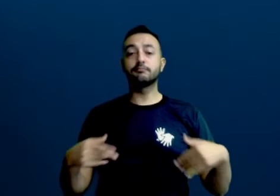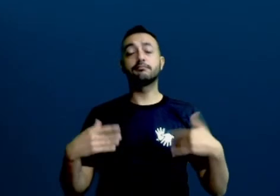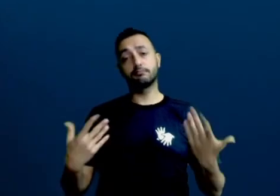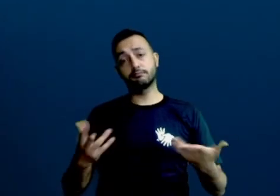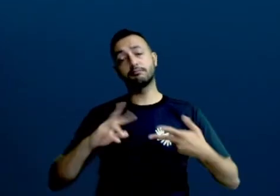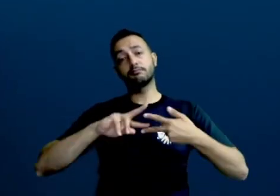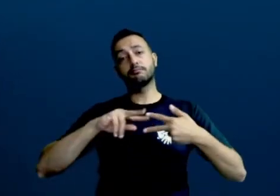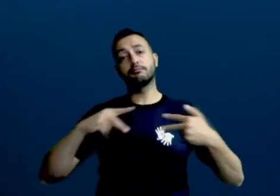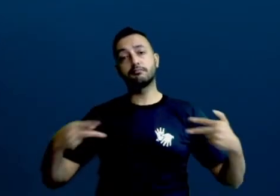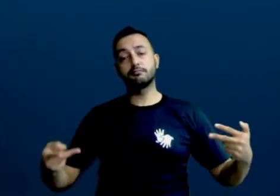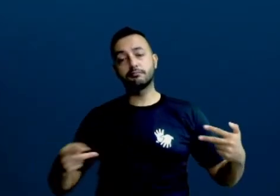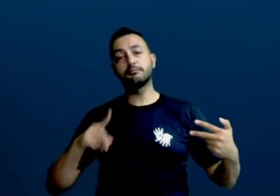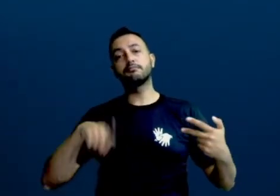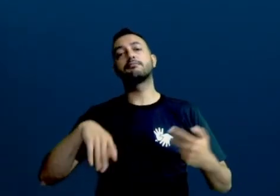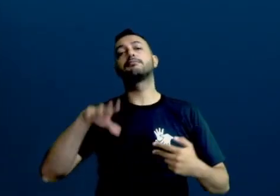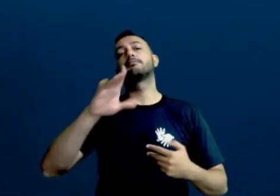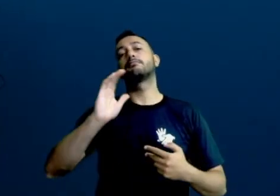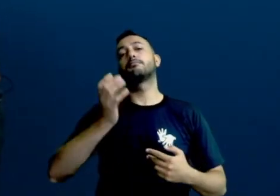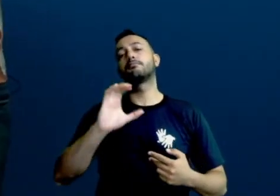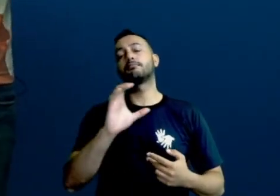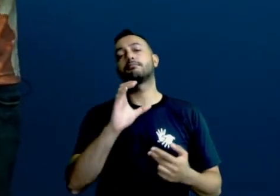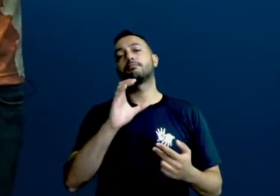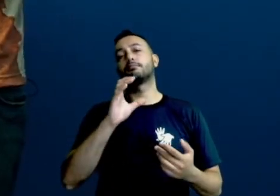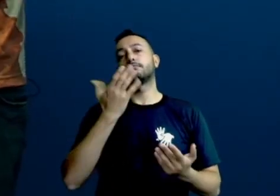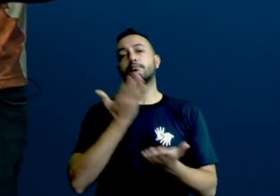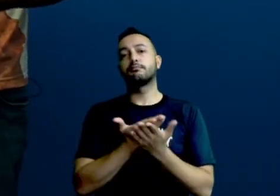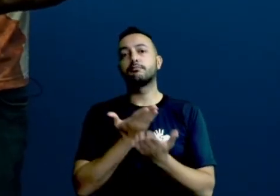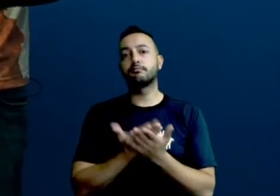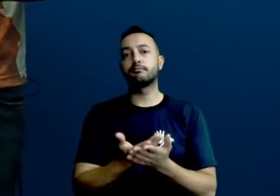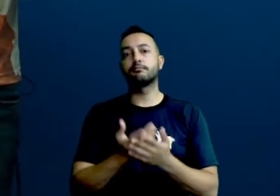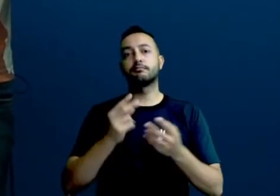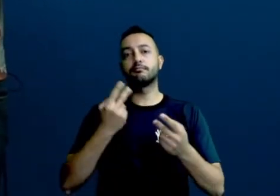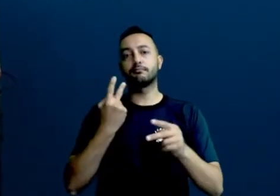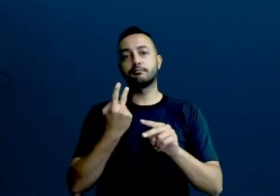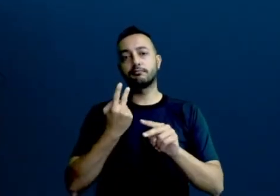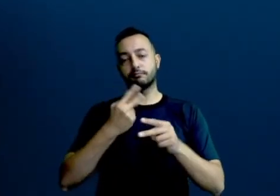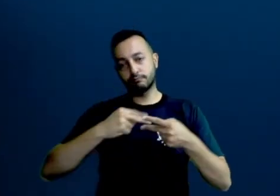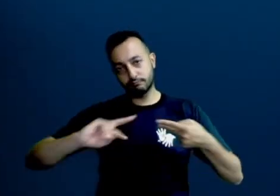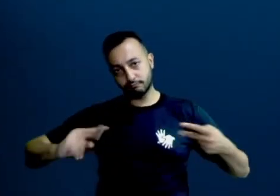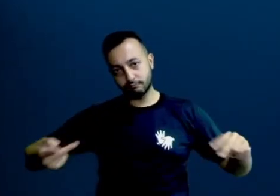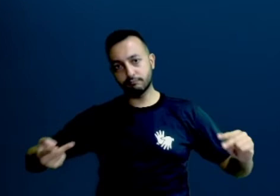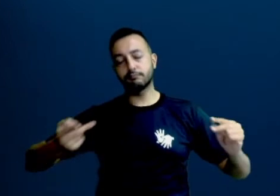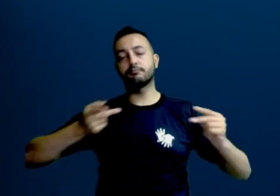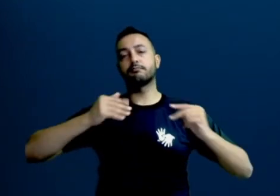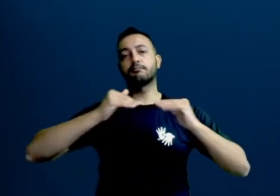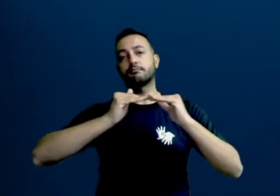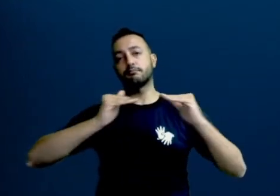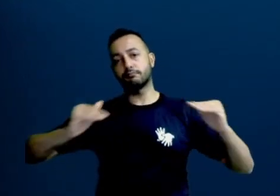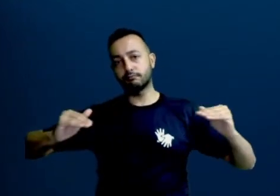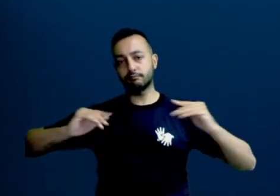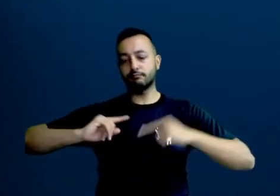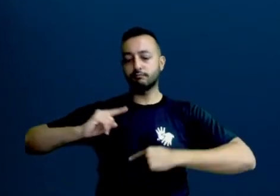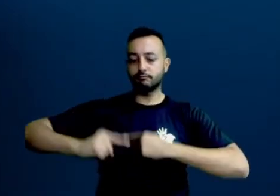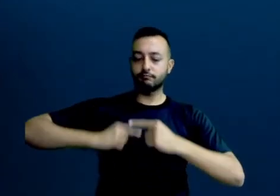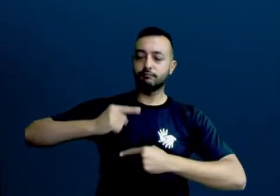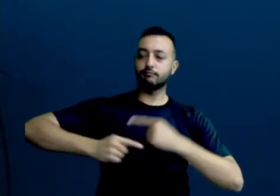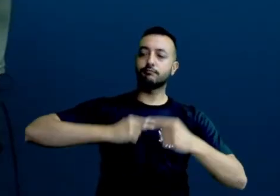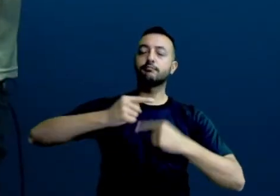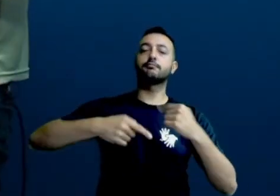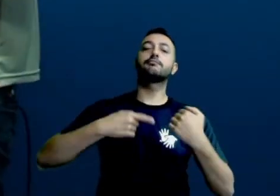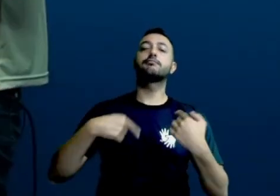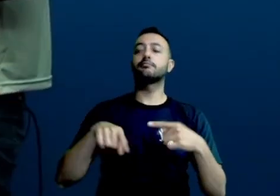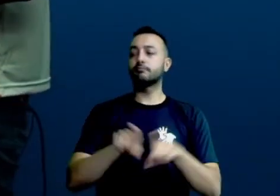que A genética é a ciência né que estuda os genes e os padrões de hereditariedade